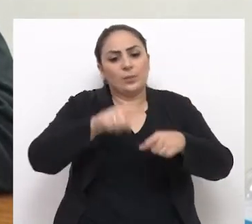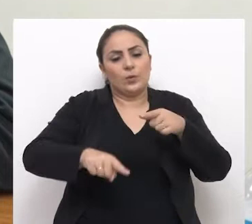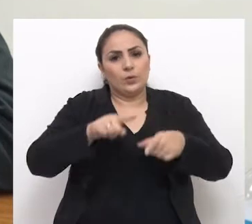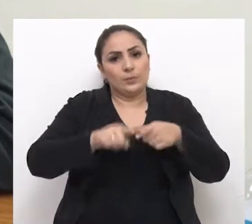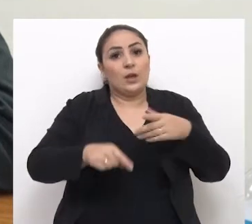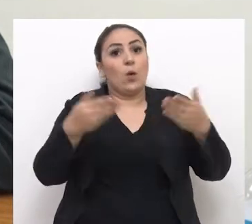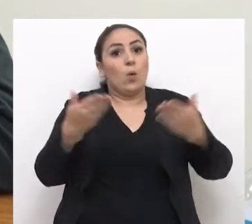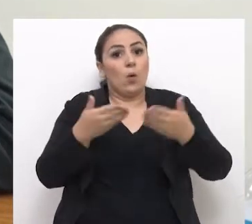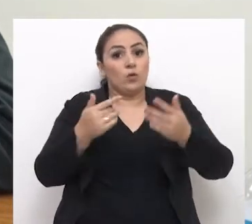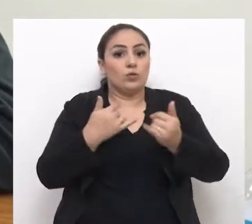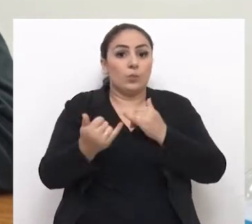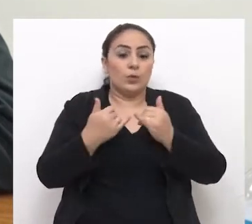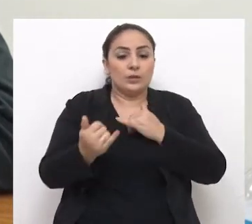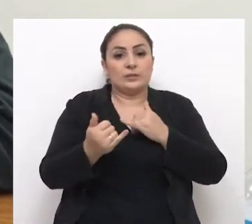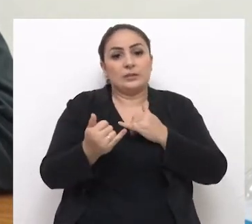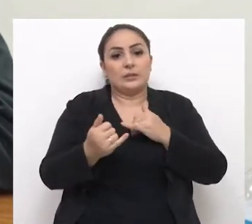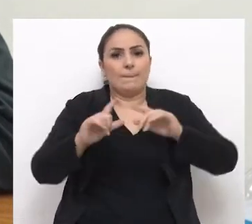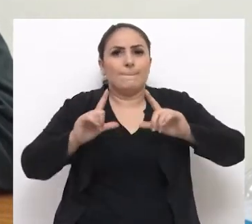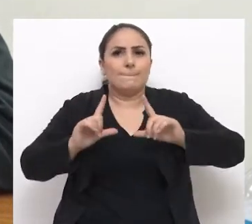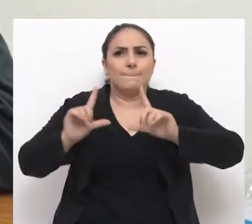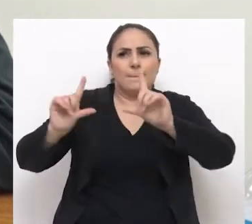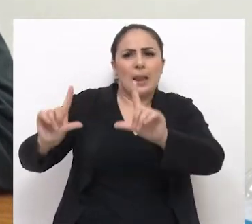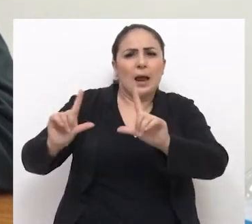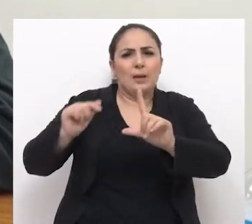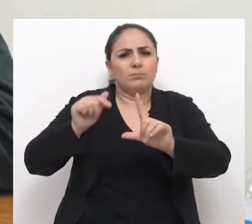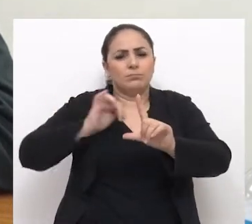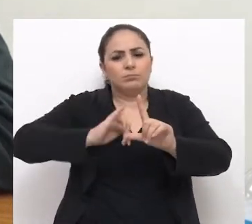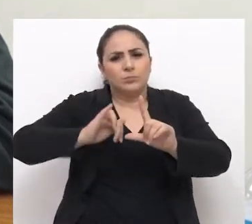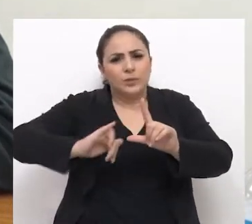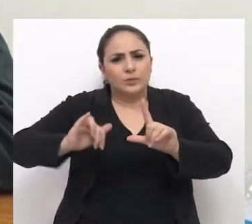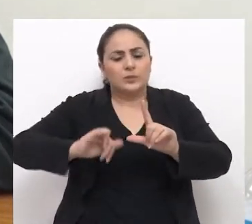Existem várias proibições hoje, como placas